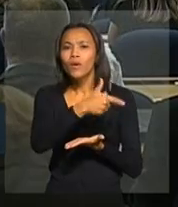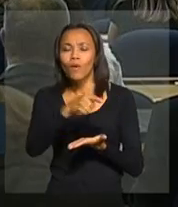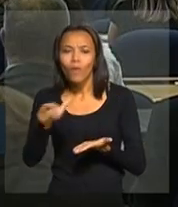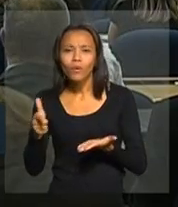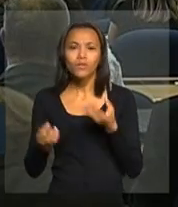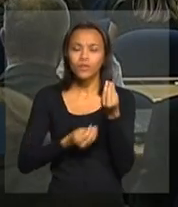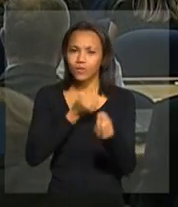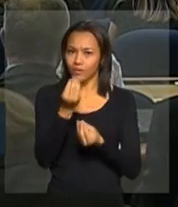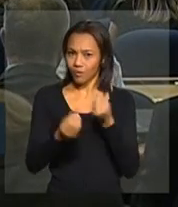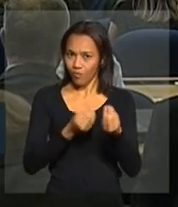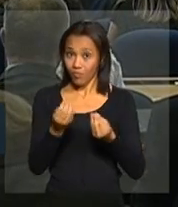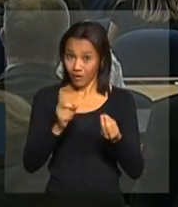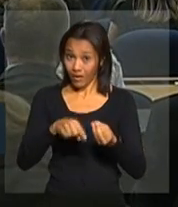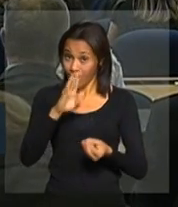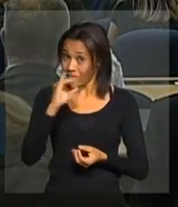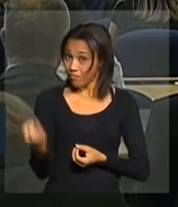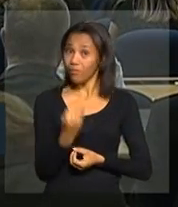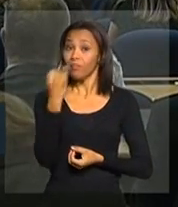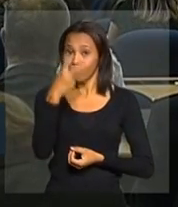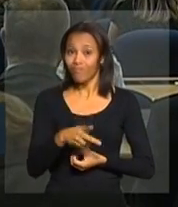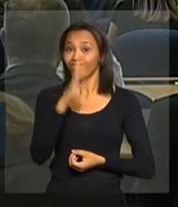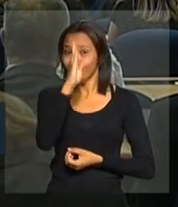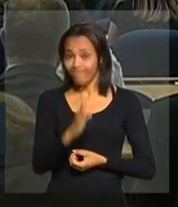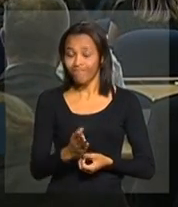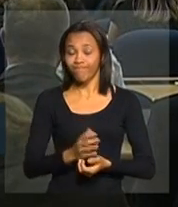atividades e ações consideradas relevantes.